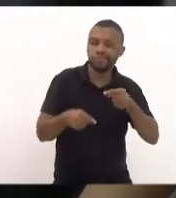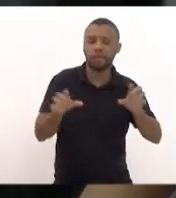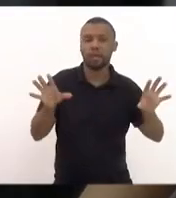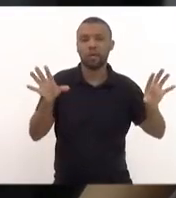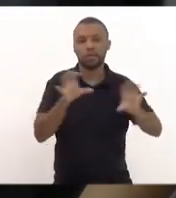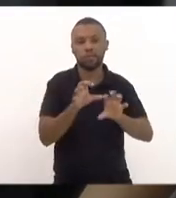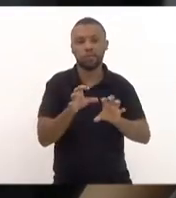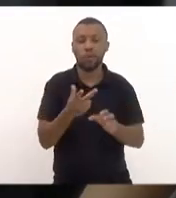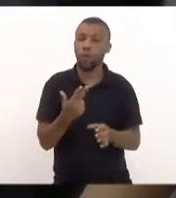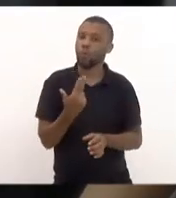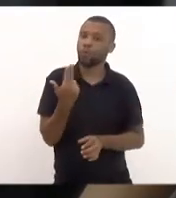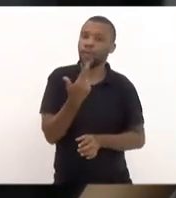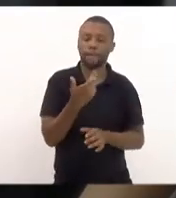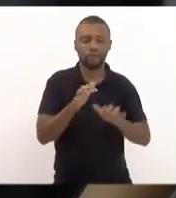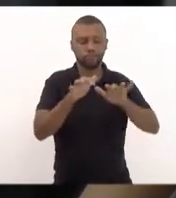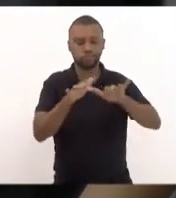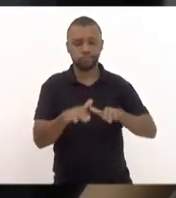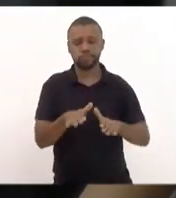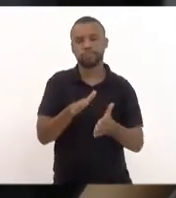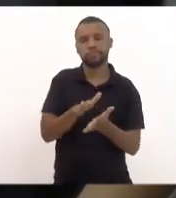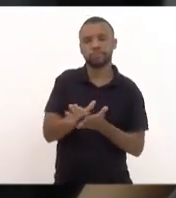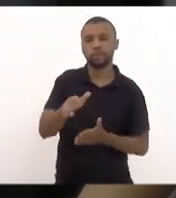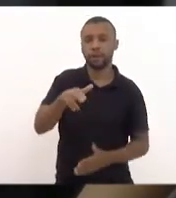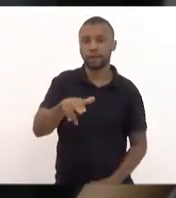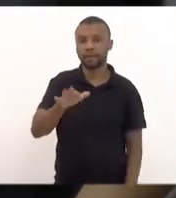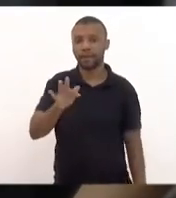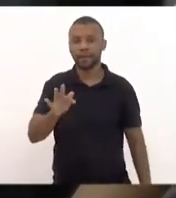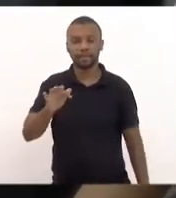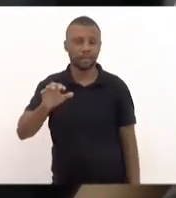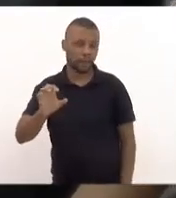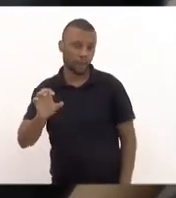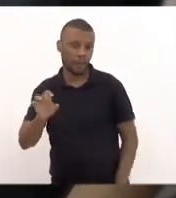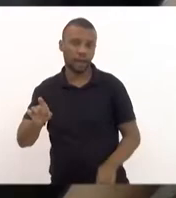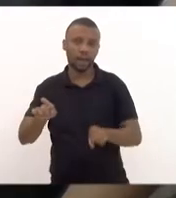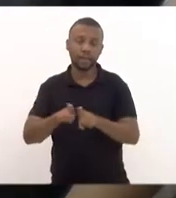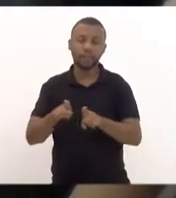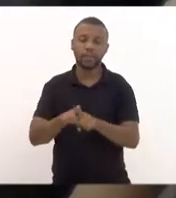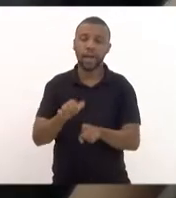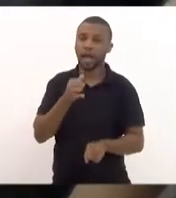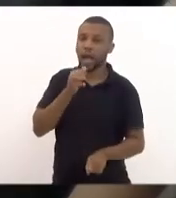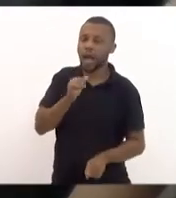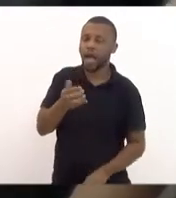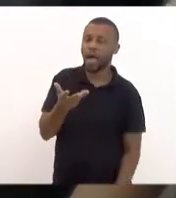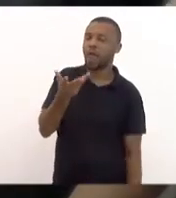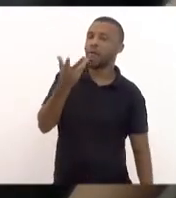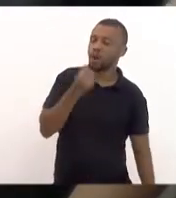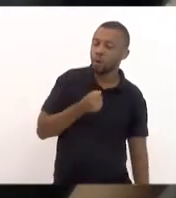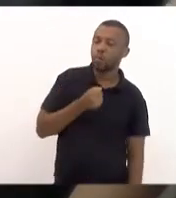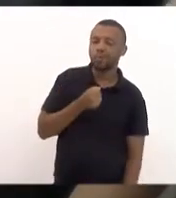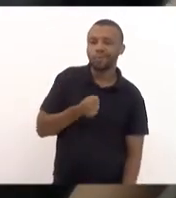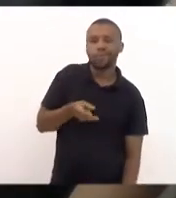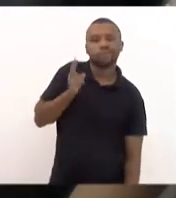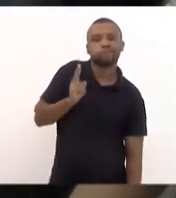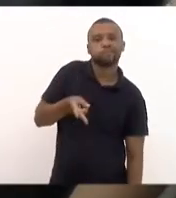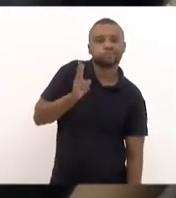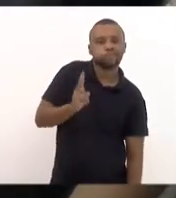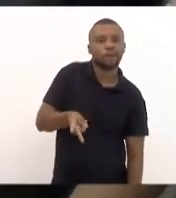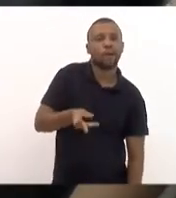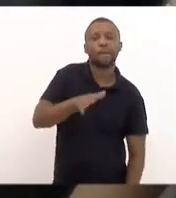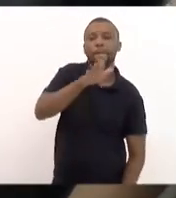nem nota fiscal eletrônica, né? E também a energia elétrica cai com uma frequência muito maior do